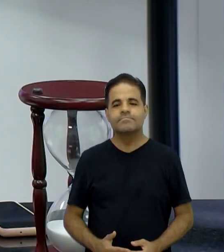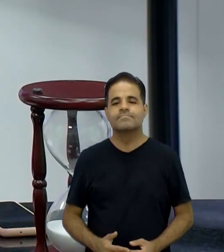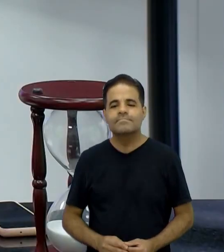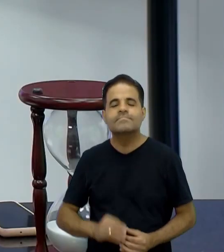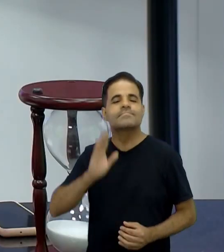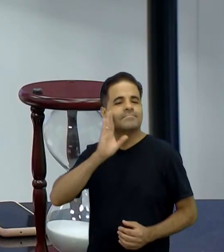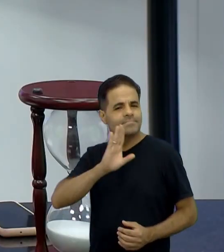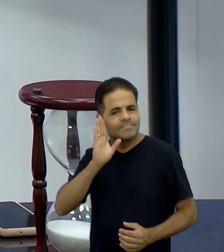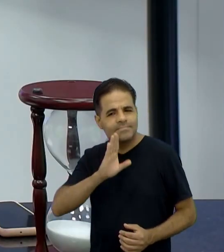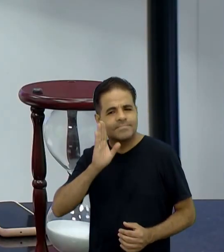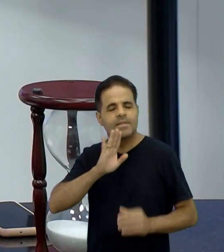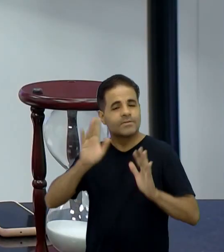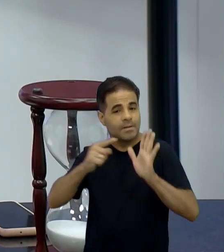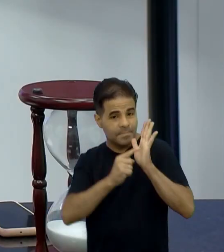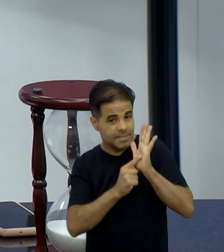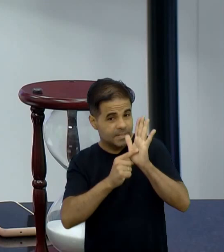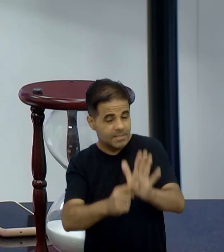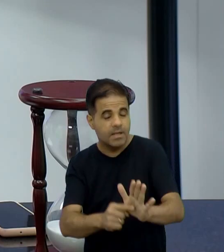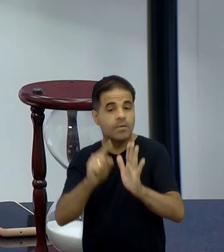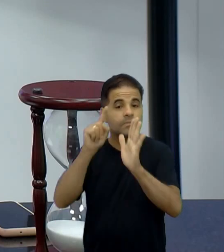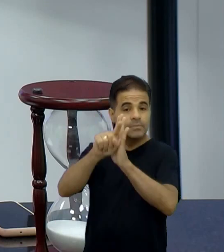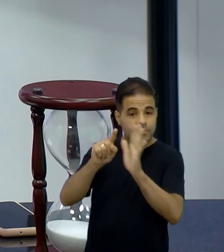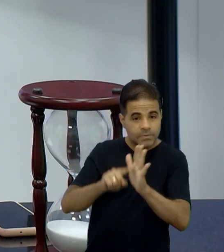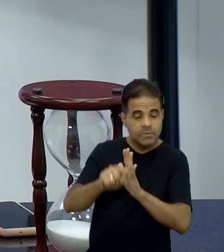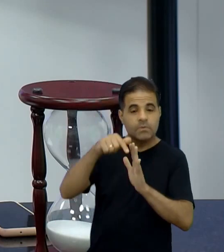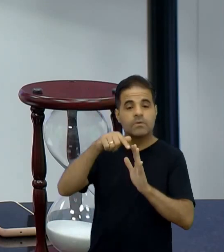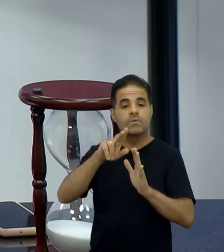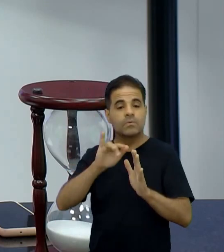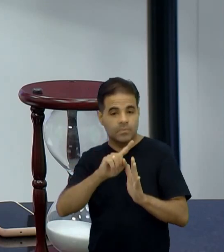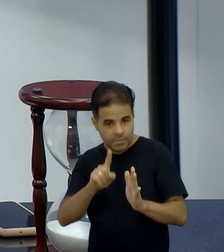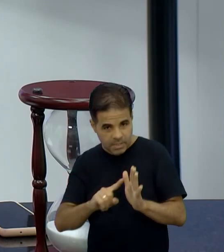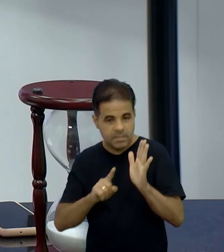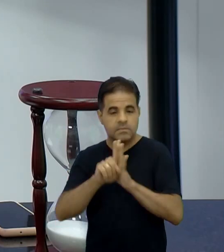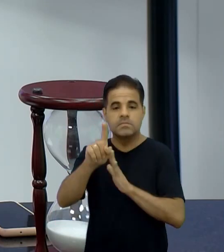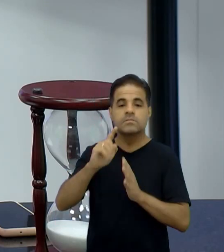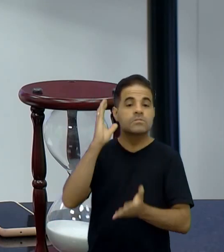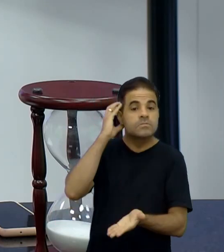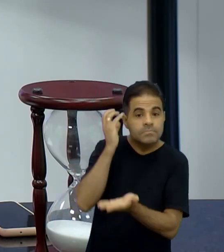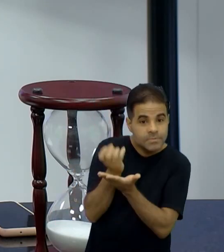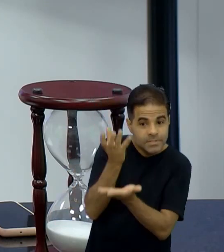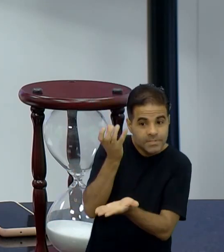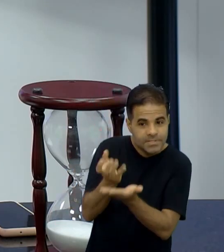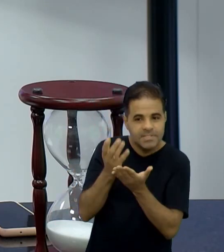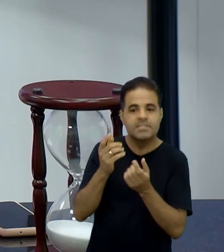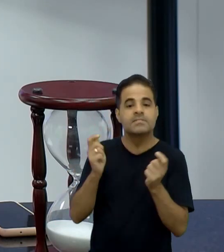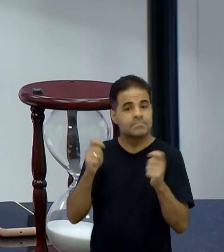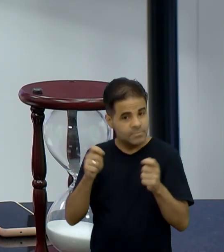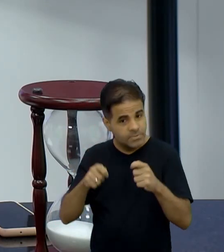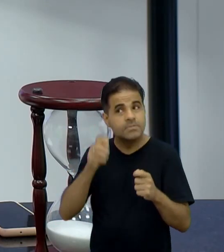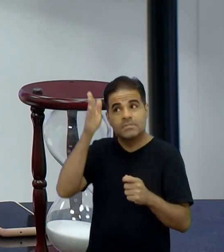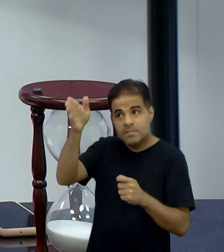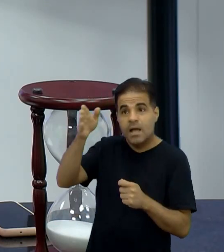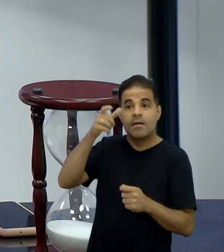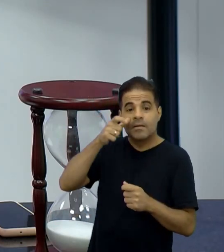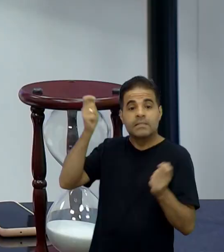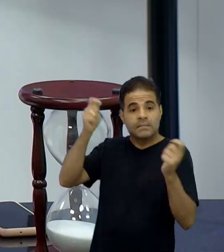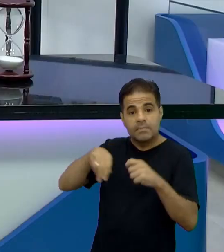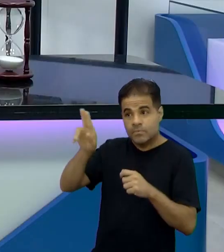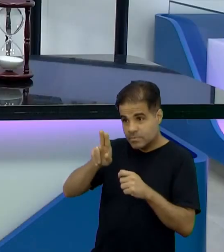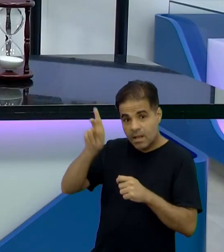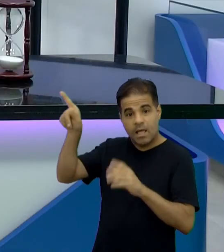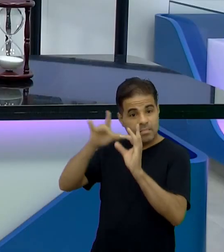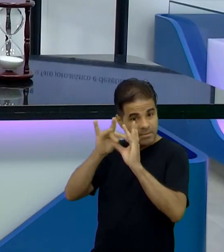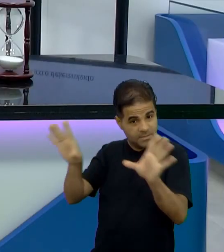Que legal, né? Então, olha só, eles já apresentaram um quiz, eles apresentaram um podcast, inclusive pode ir lá usar o podcast, viu,